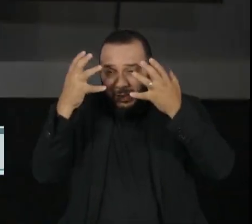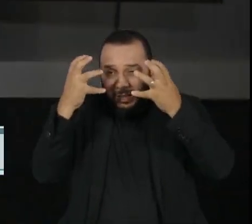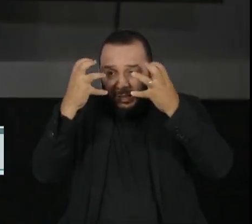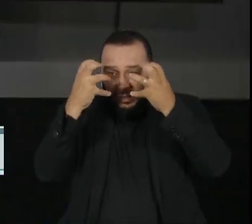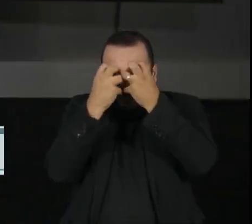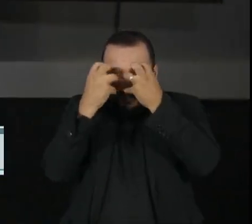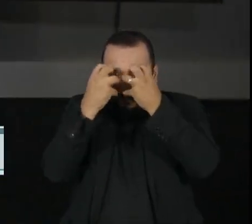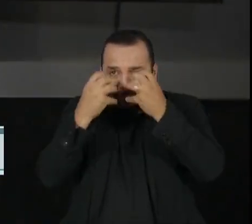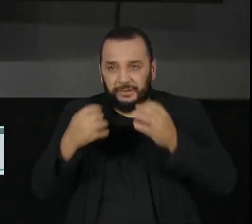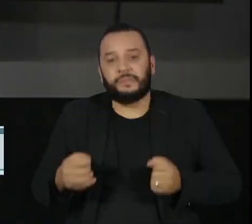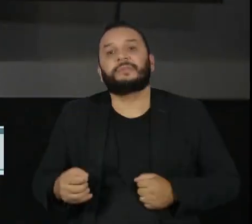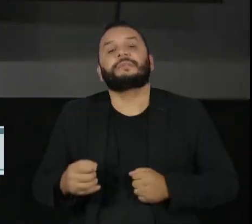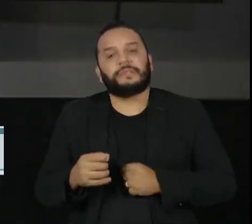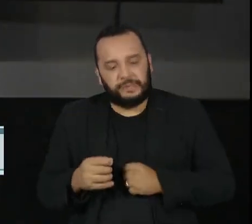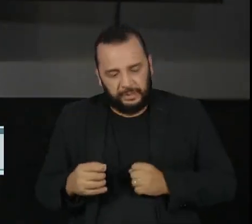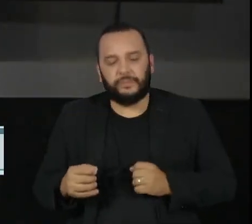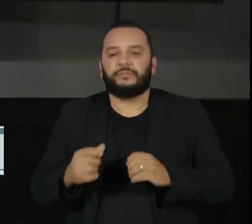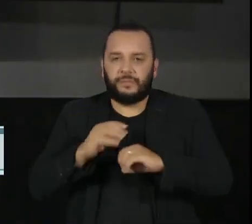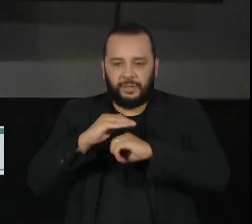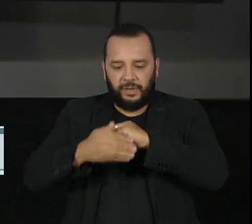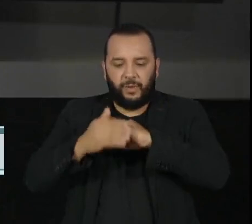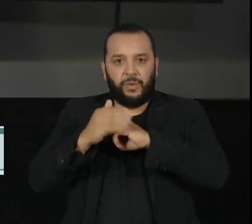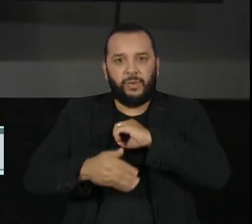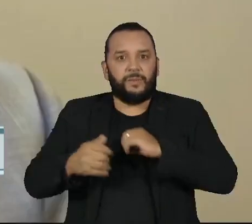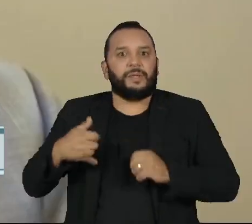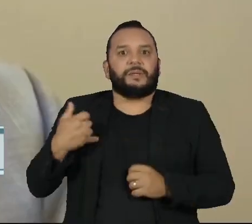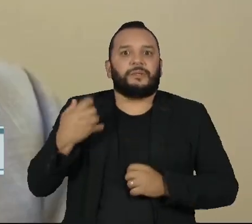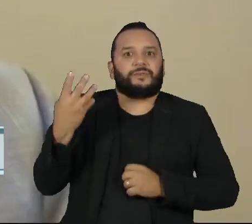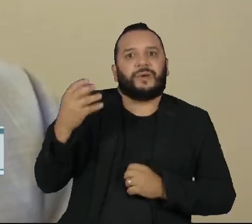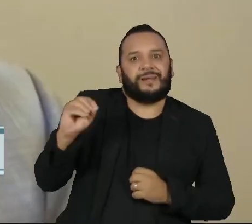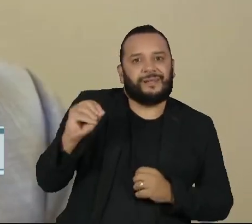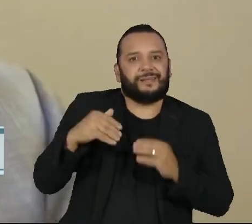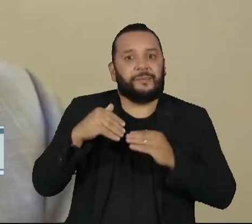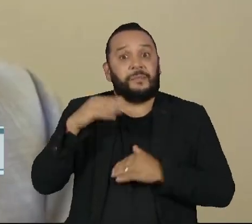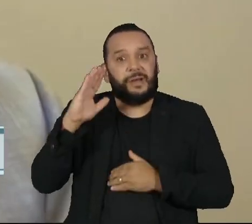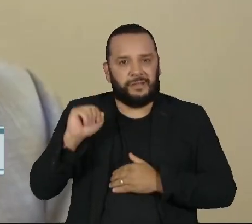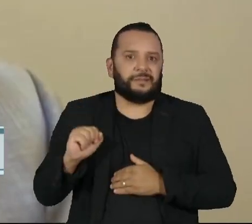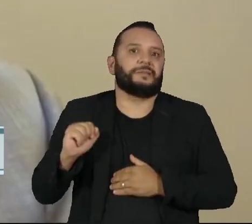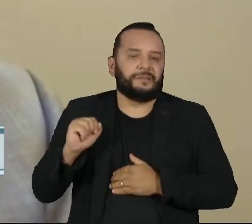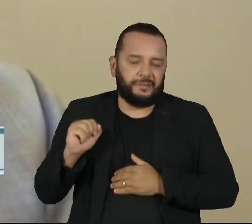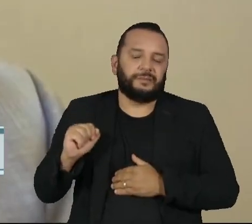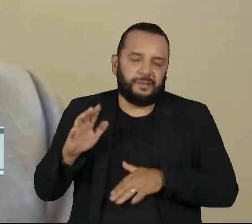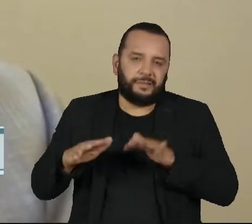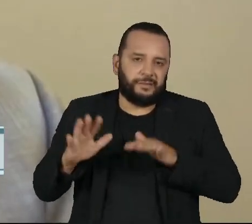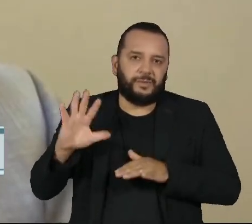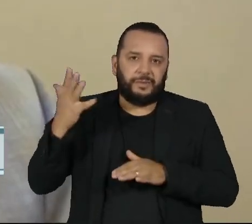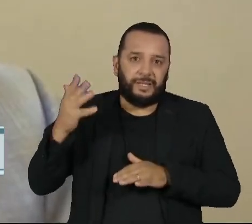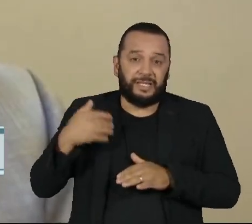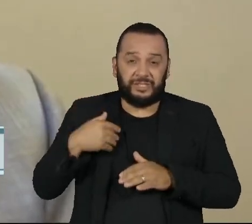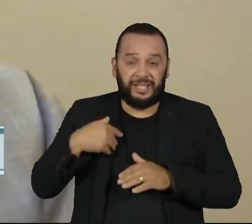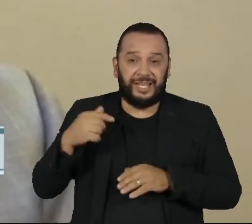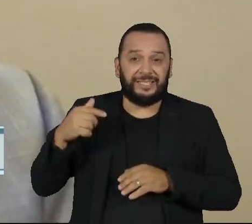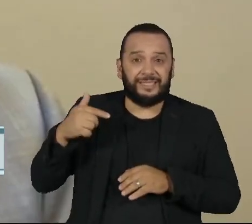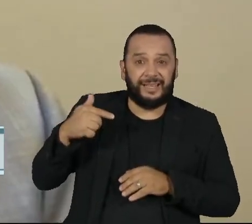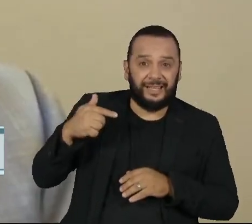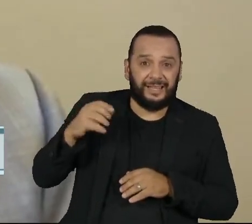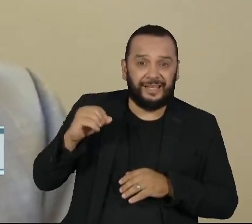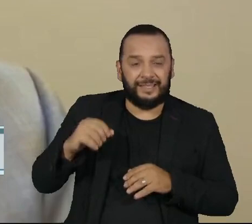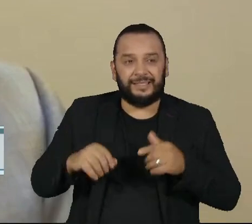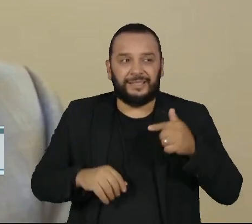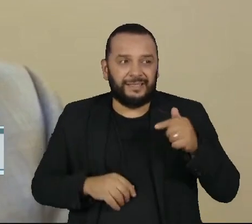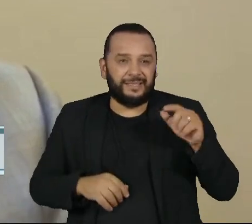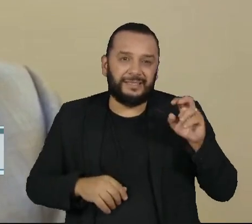A prevalência do glaucoma é maior a partir dos 40 anos, atinge seu pico em torno dos 70, 65 a